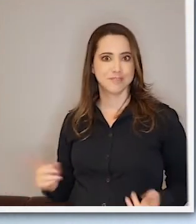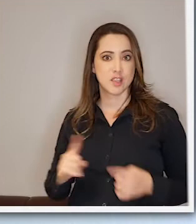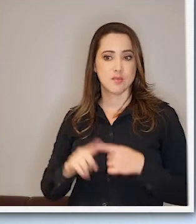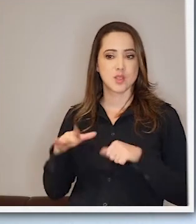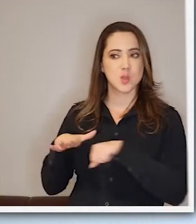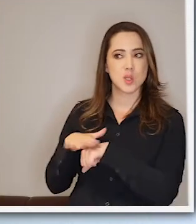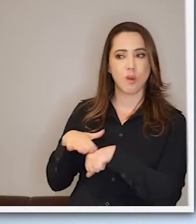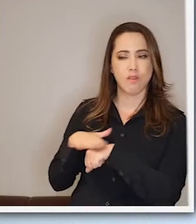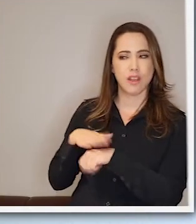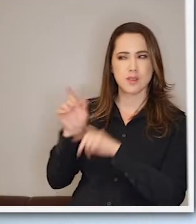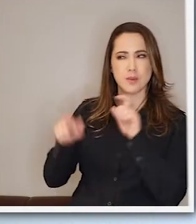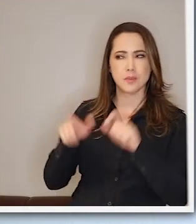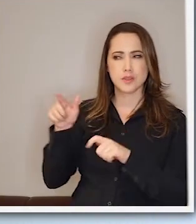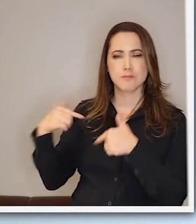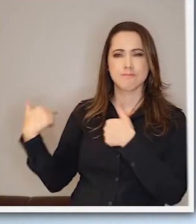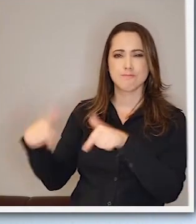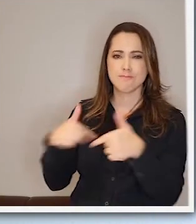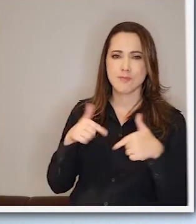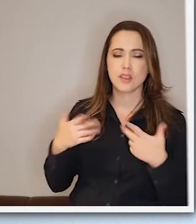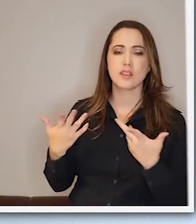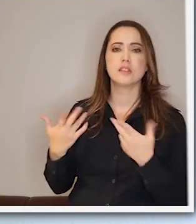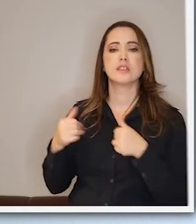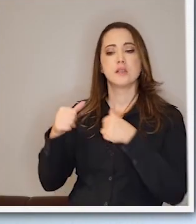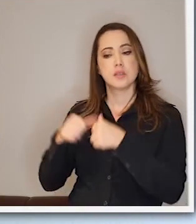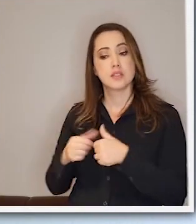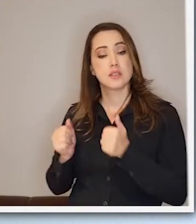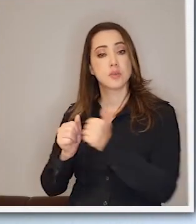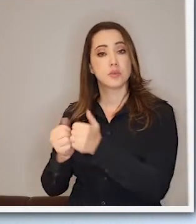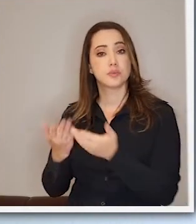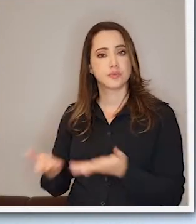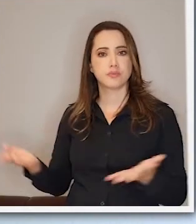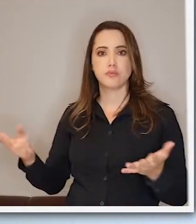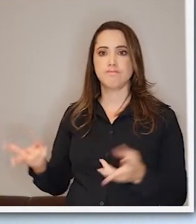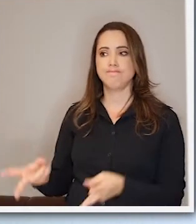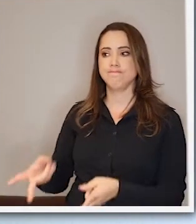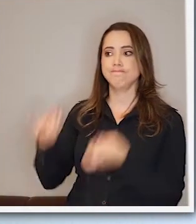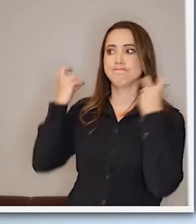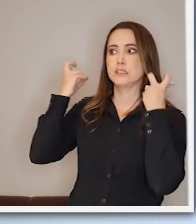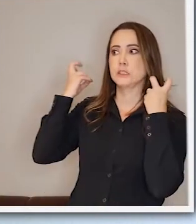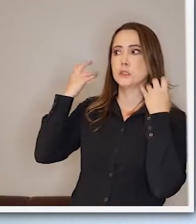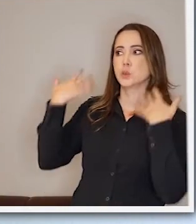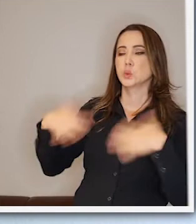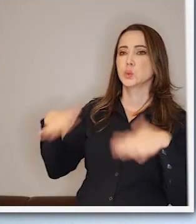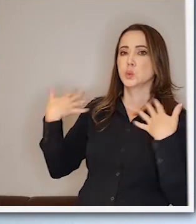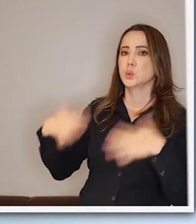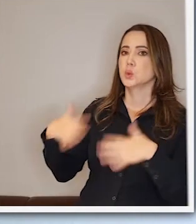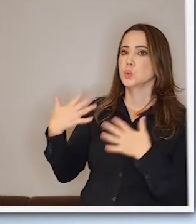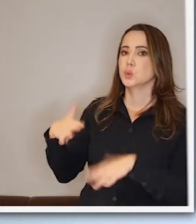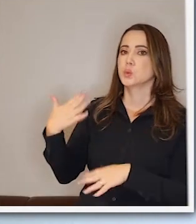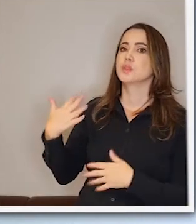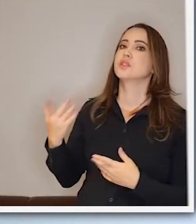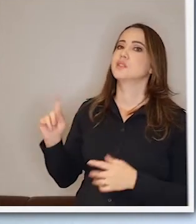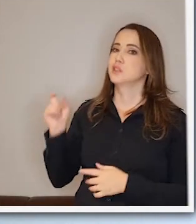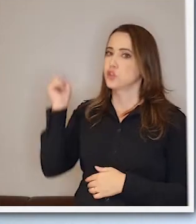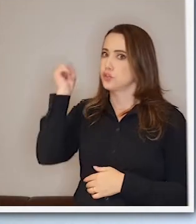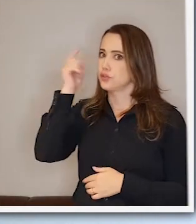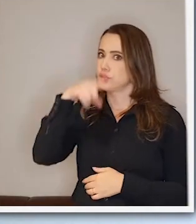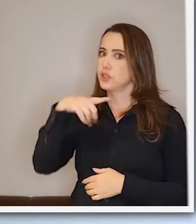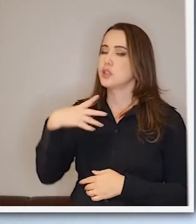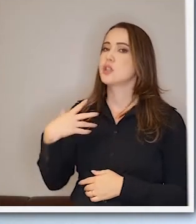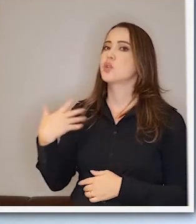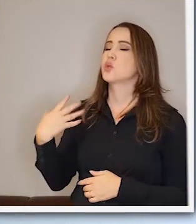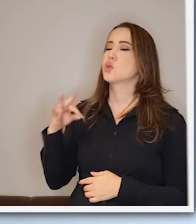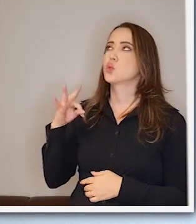cara é deputado, o cara é presidente, é senador, e quando você conversa com pessoas que trabalham, que estão